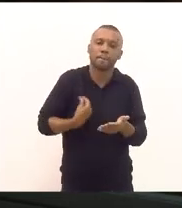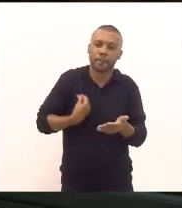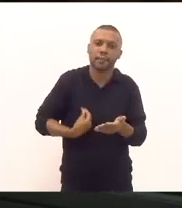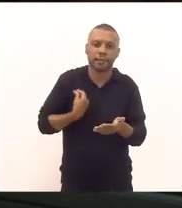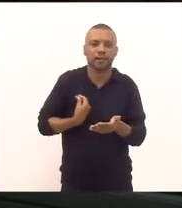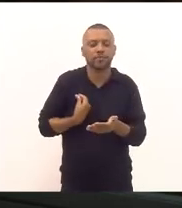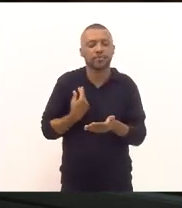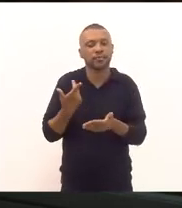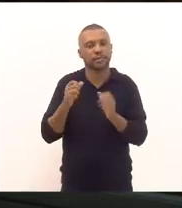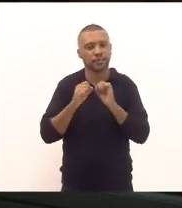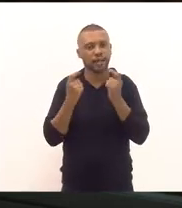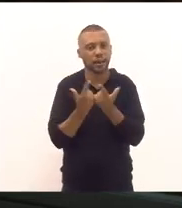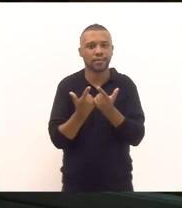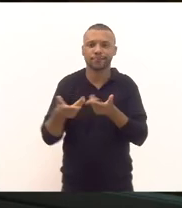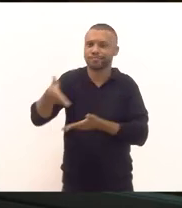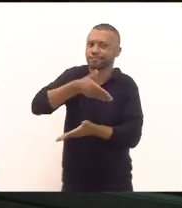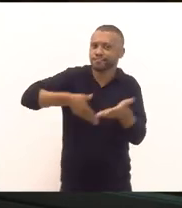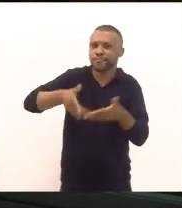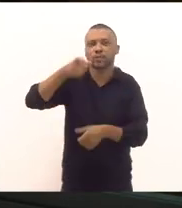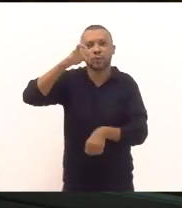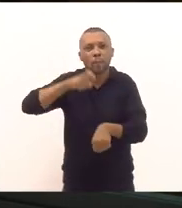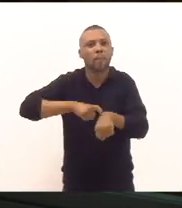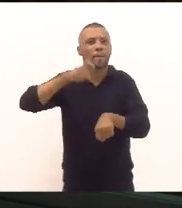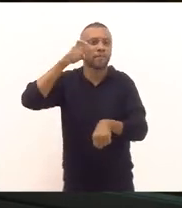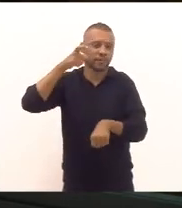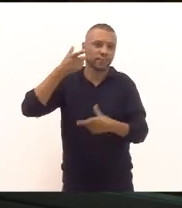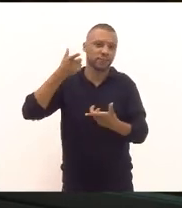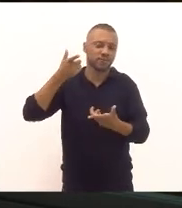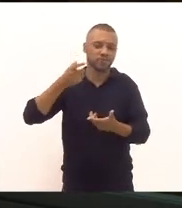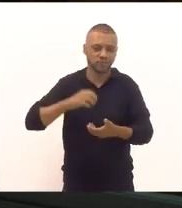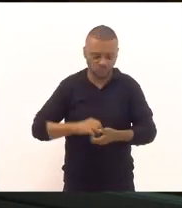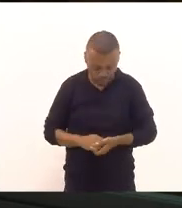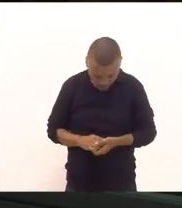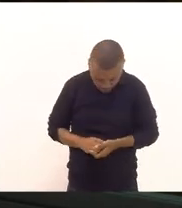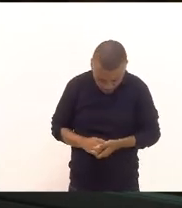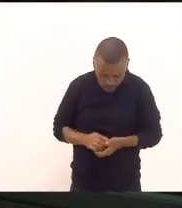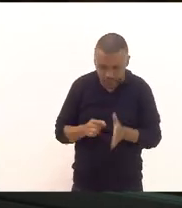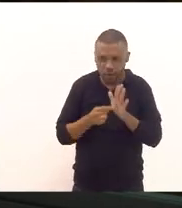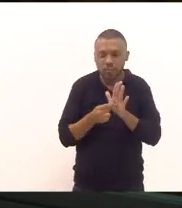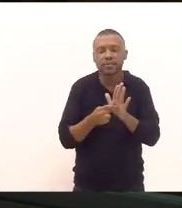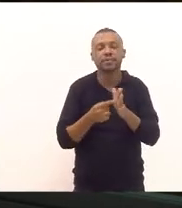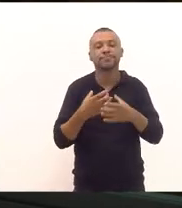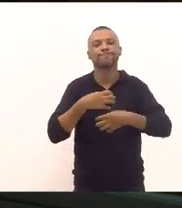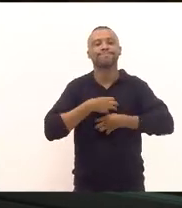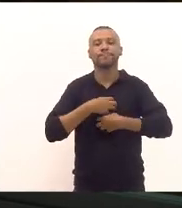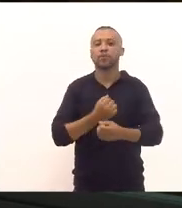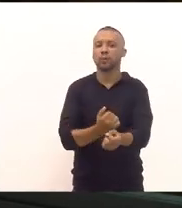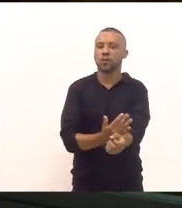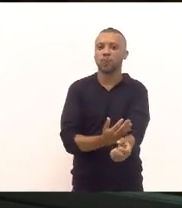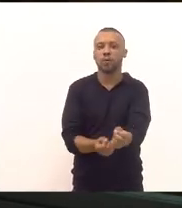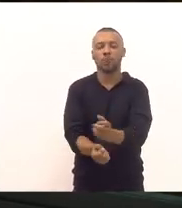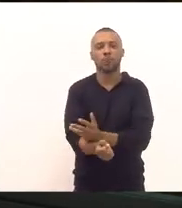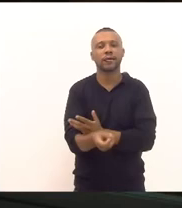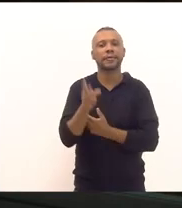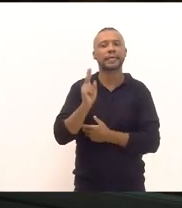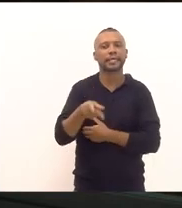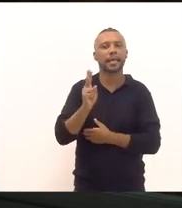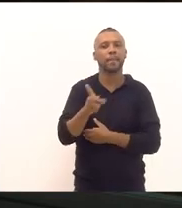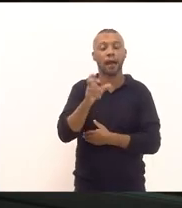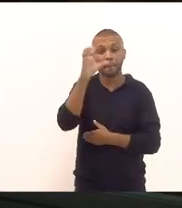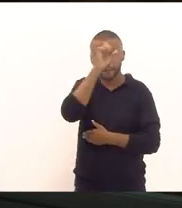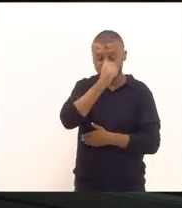aqui na casa por estar participando desse momento por tá trazendo essa energia para cá Porque a gente sente essa energia